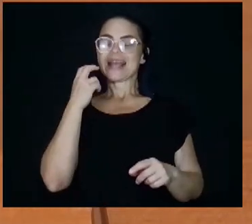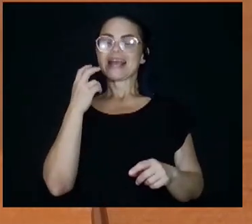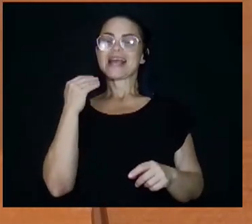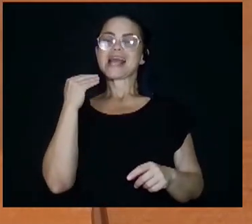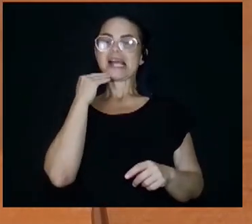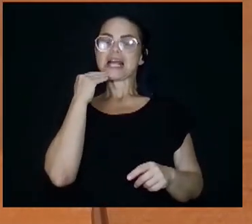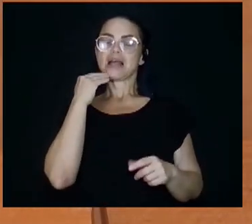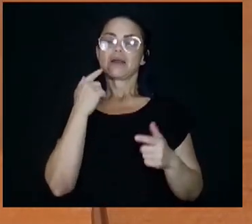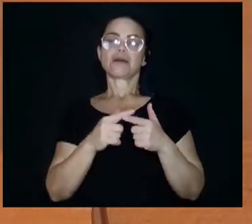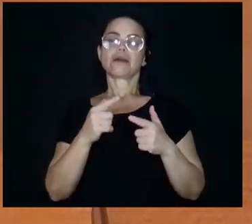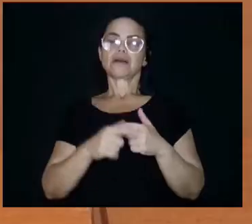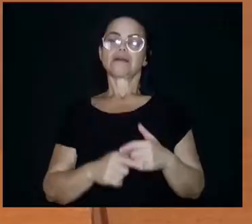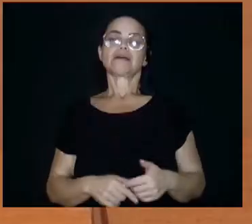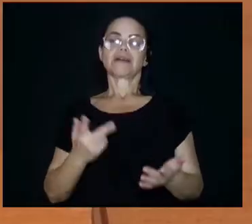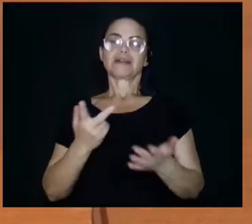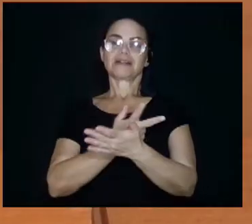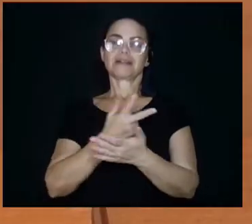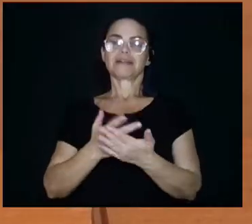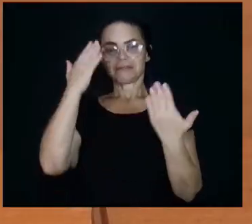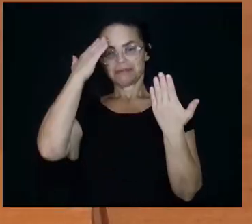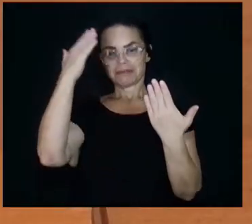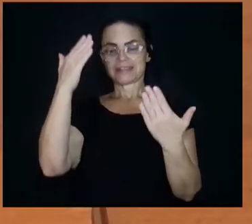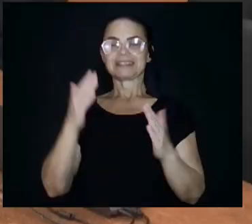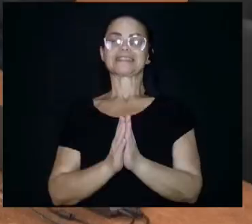nossos agradecimentos.